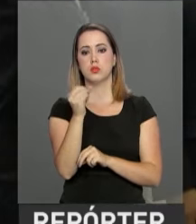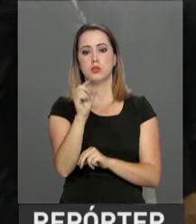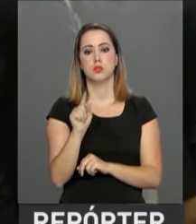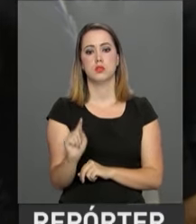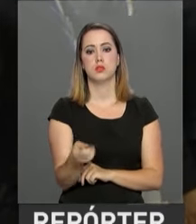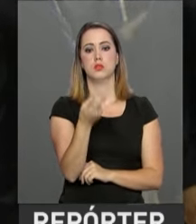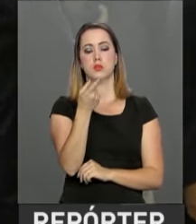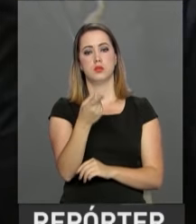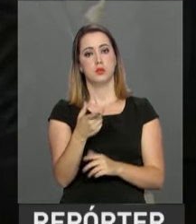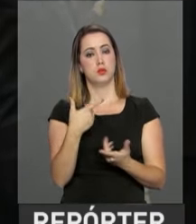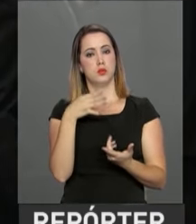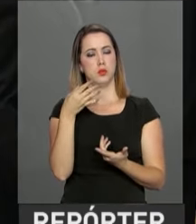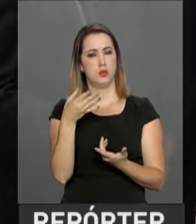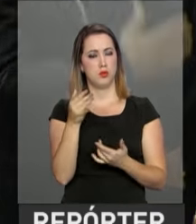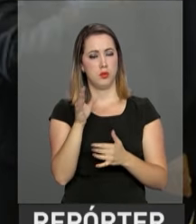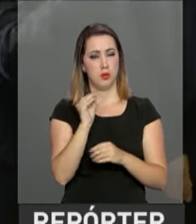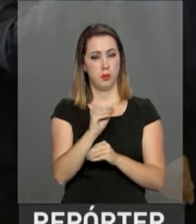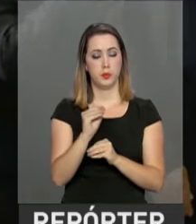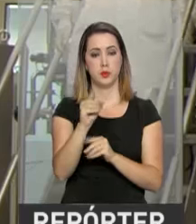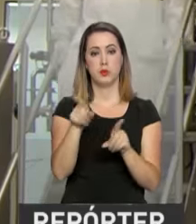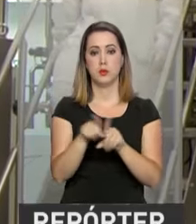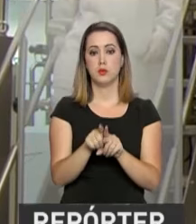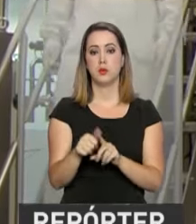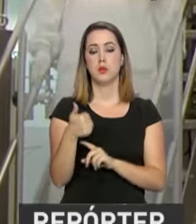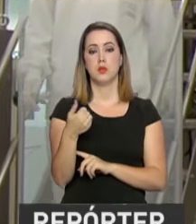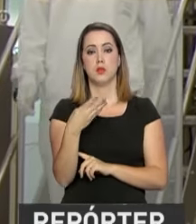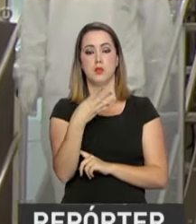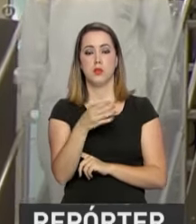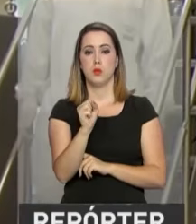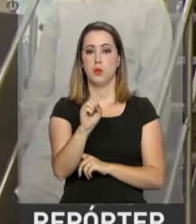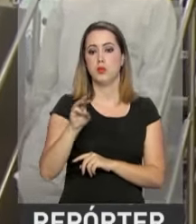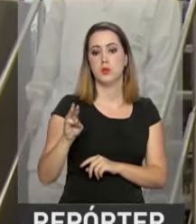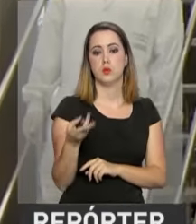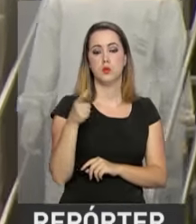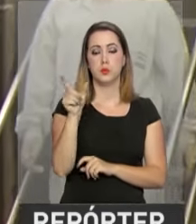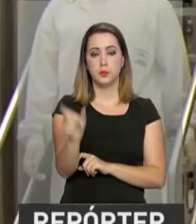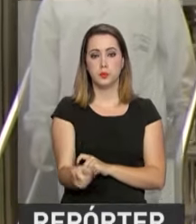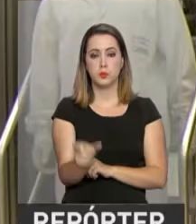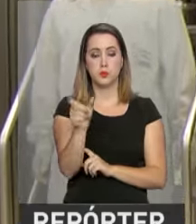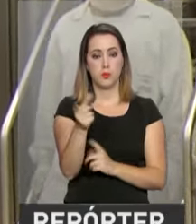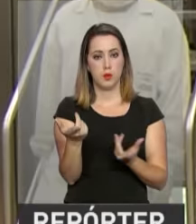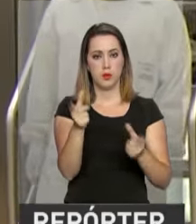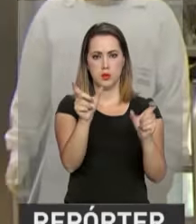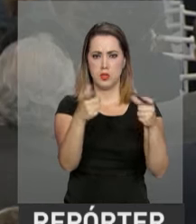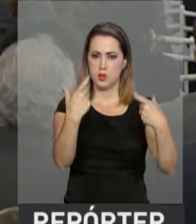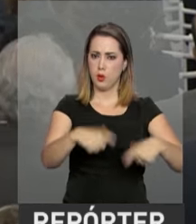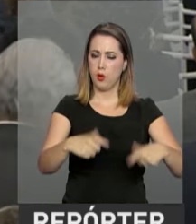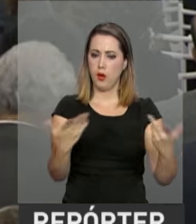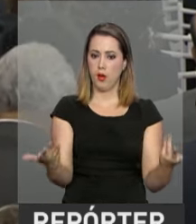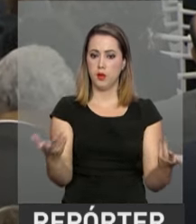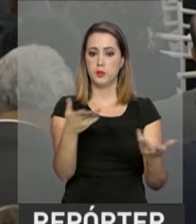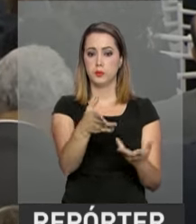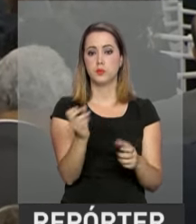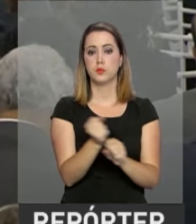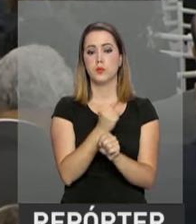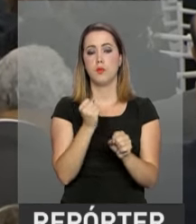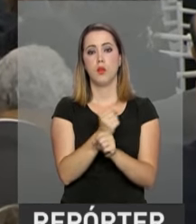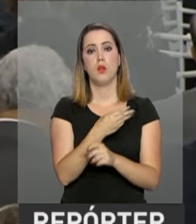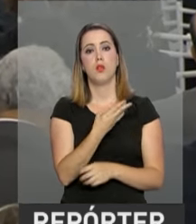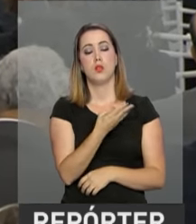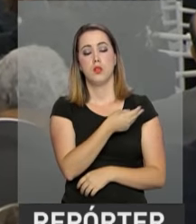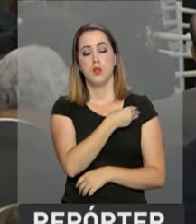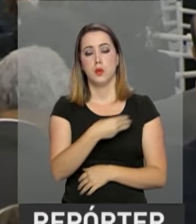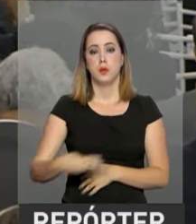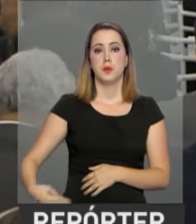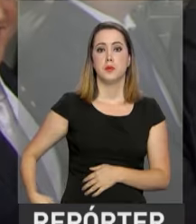investidos 478 milhões de reais na construção desse novo centro o ministro da saúde ricardo barros defende que esse